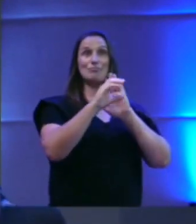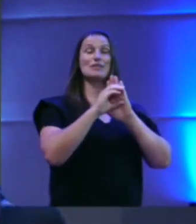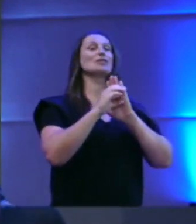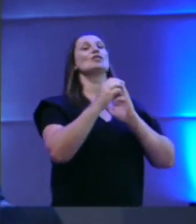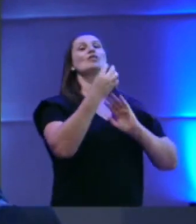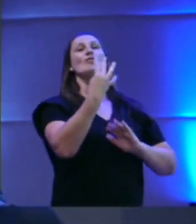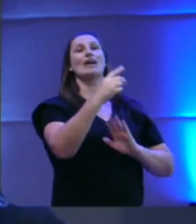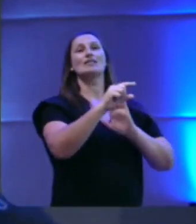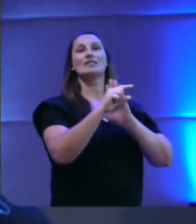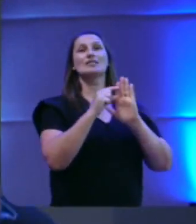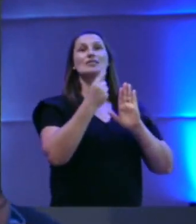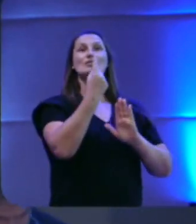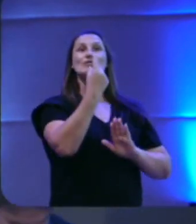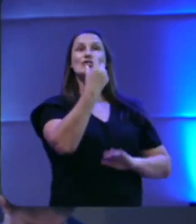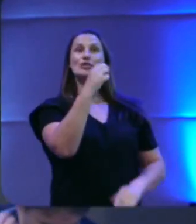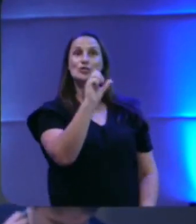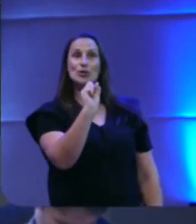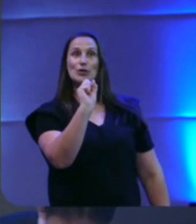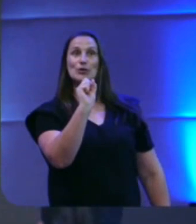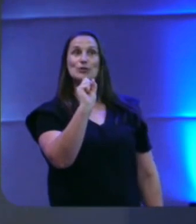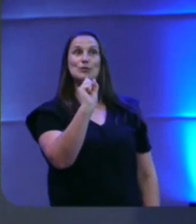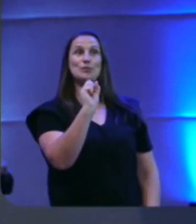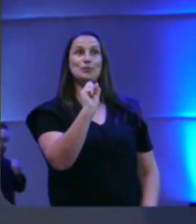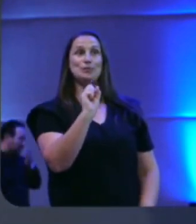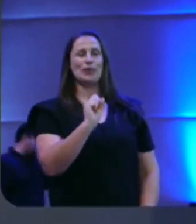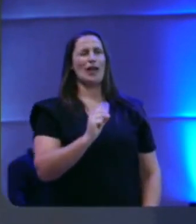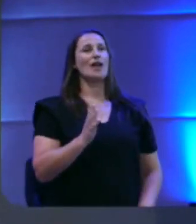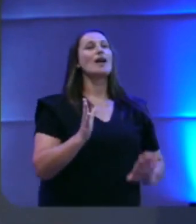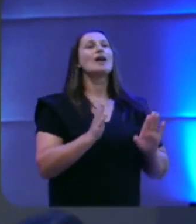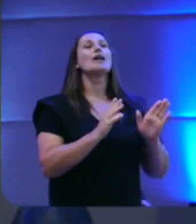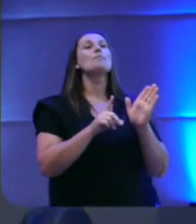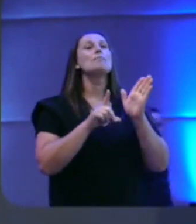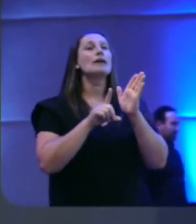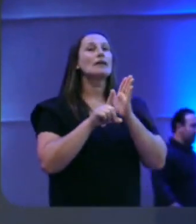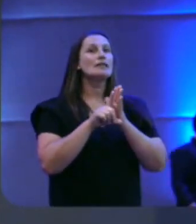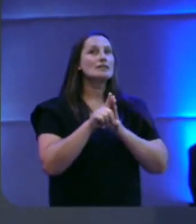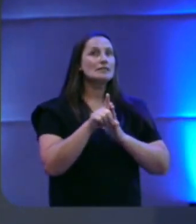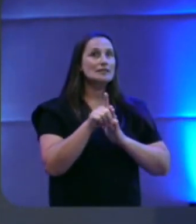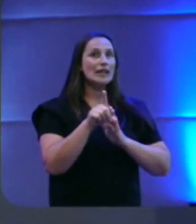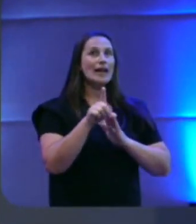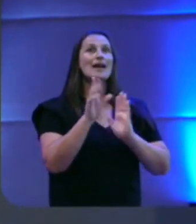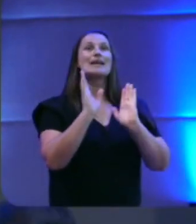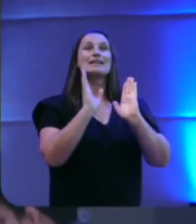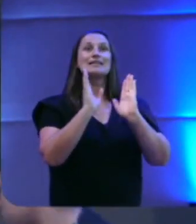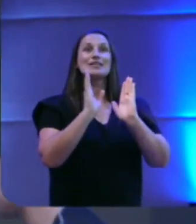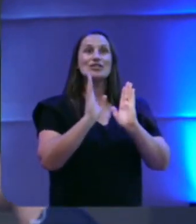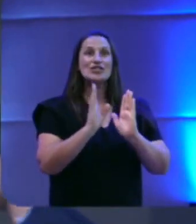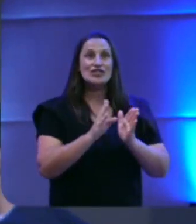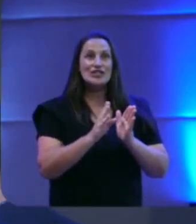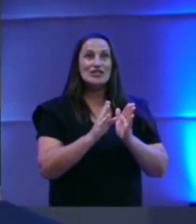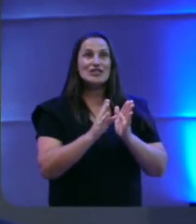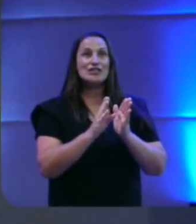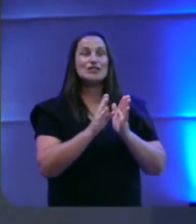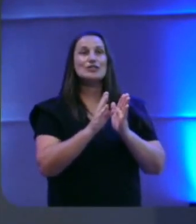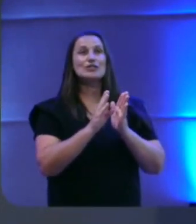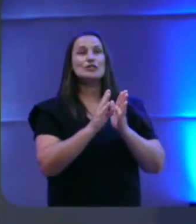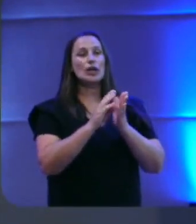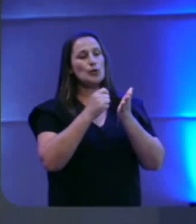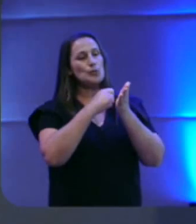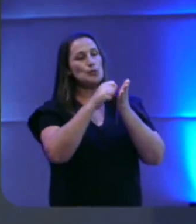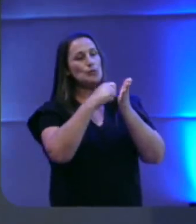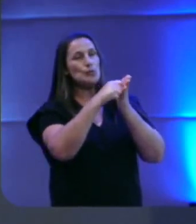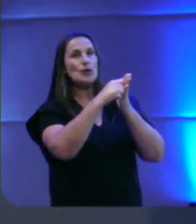18. Enquanto você abre, deixa eu te perguntar, você já fez as suas metas para 2020? A